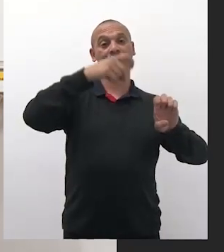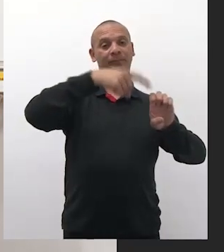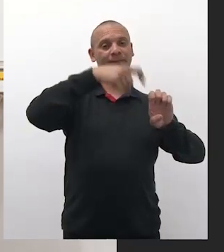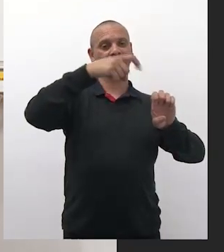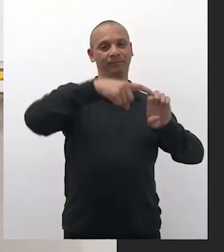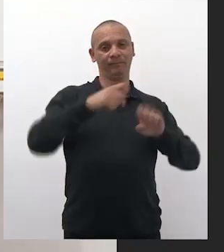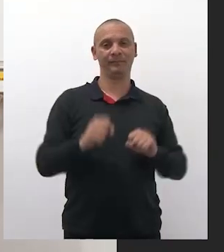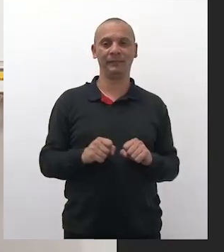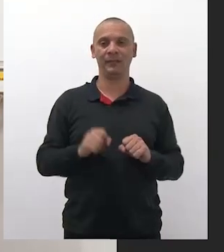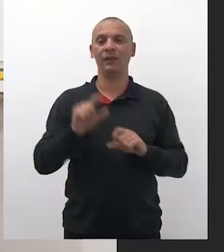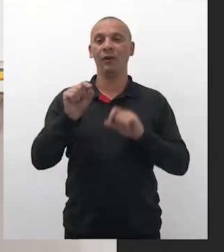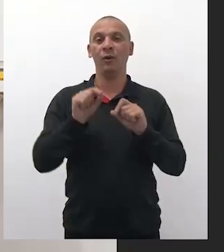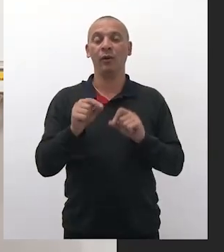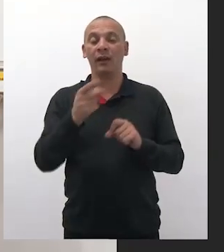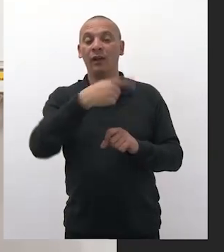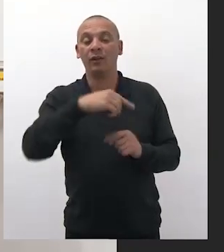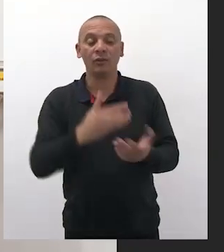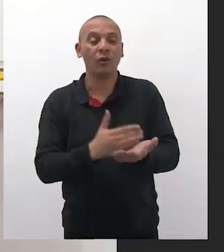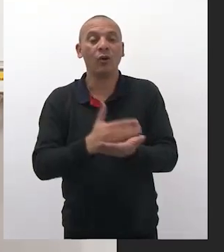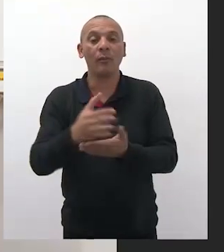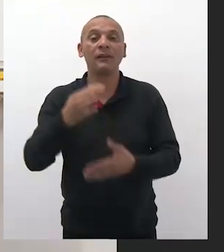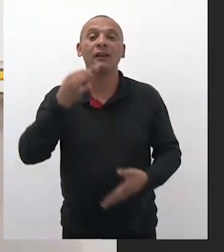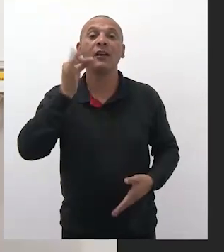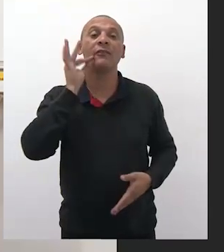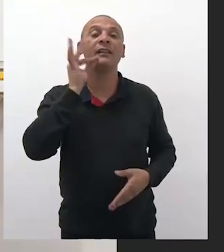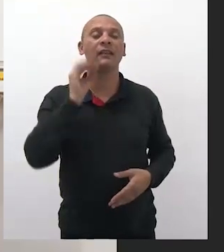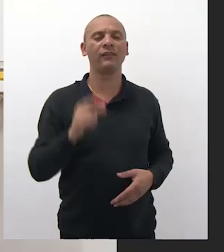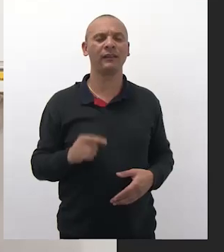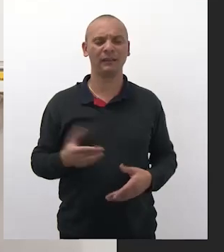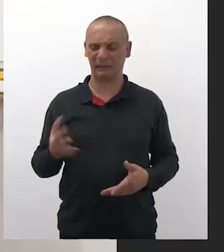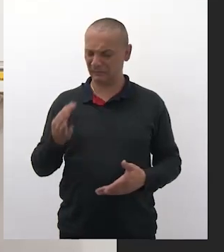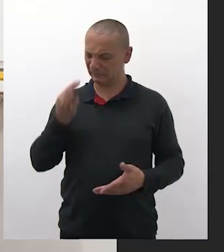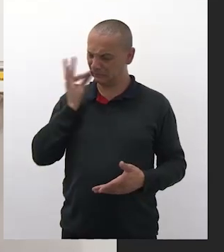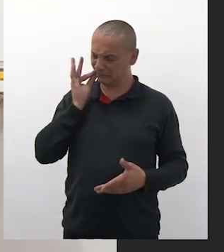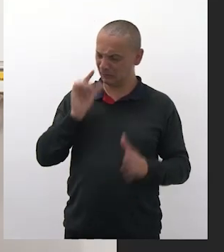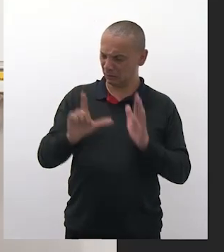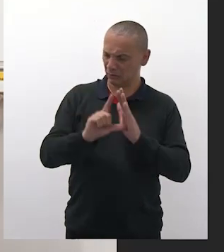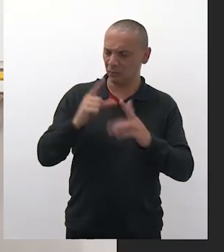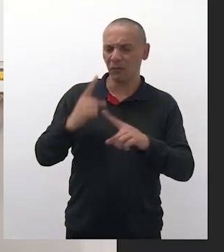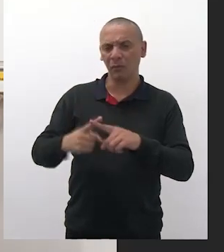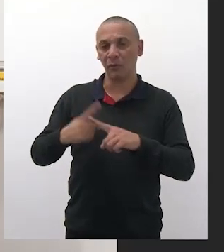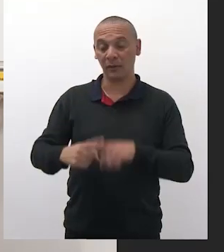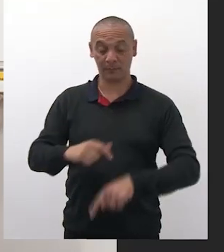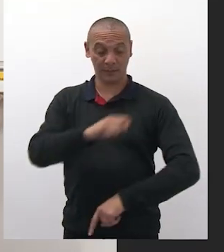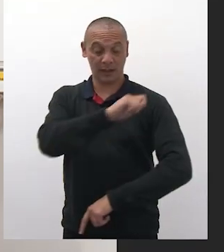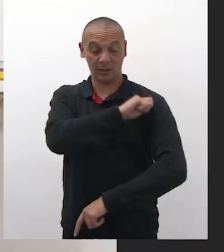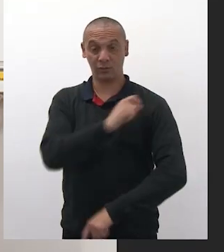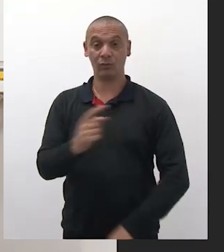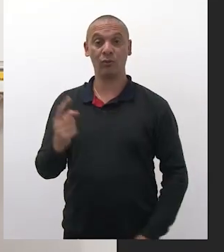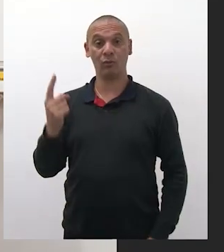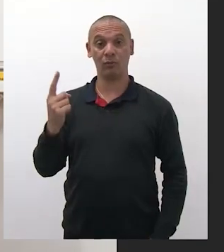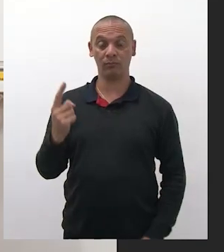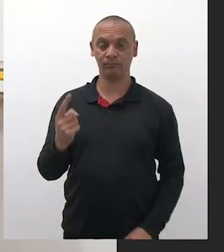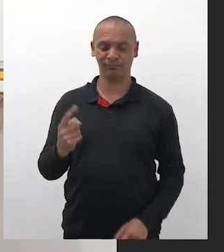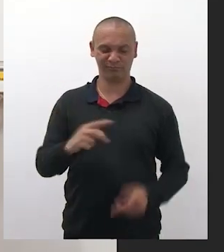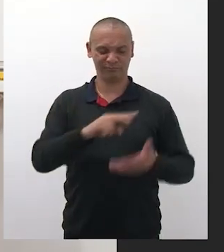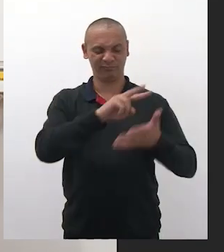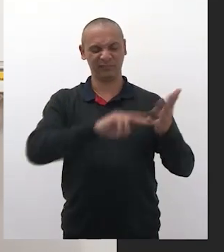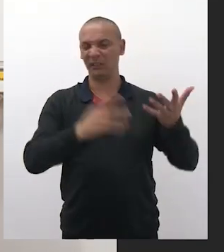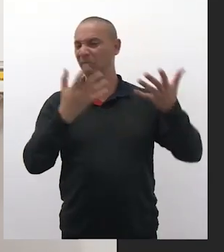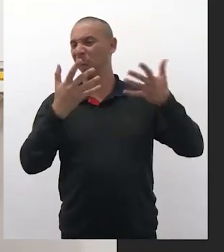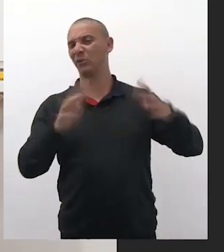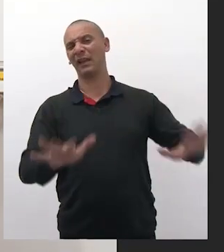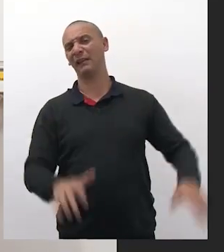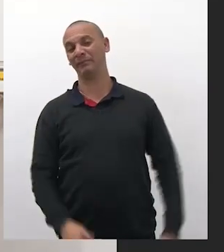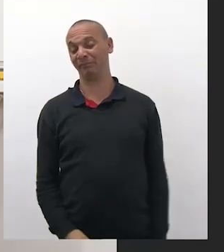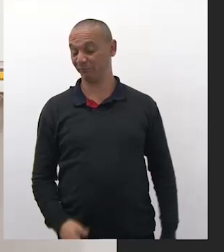abrir uma cafeteria. Por que eu fiz isso? Porque eu tinha um aluno na classe que ele não queria ler.